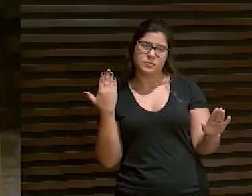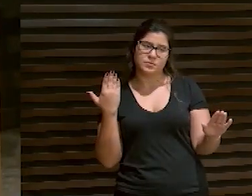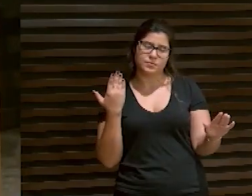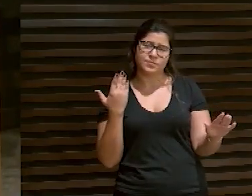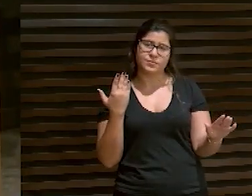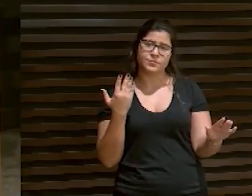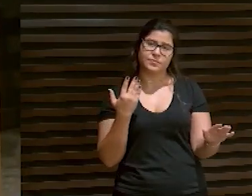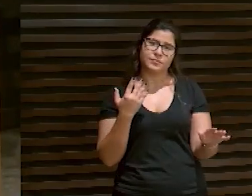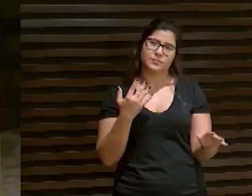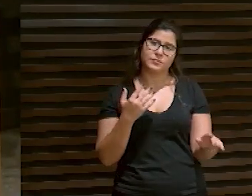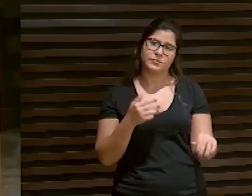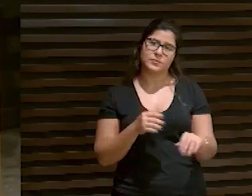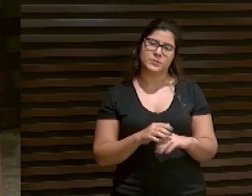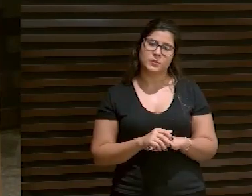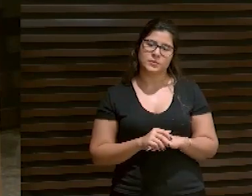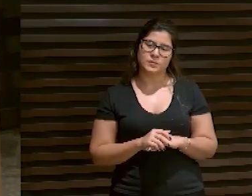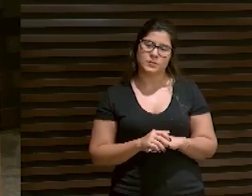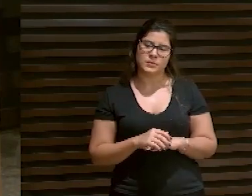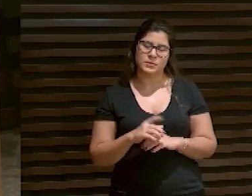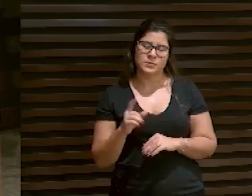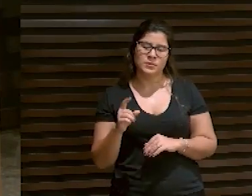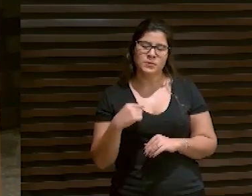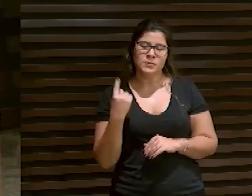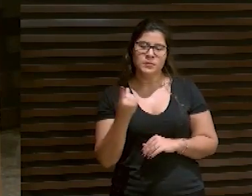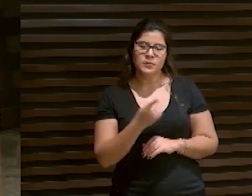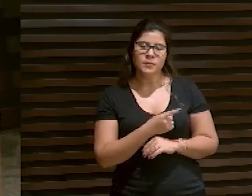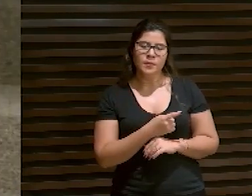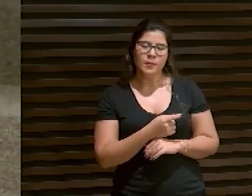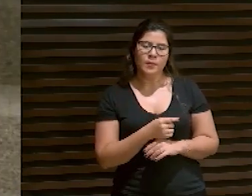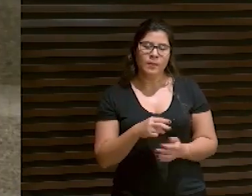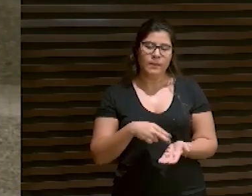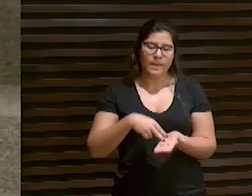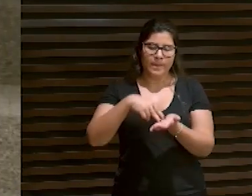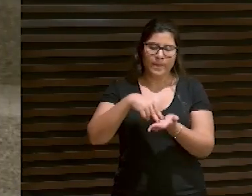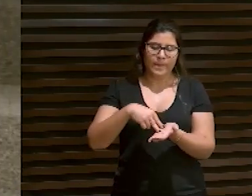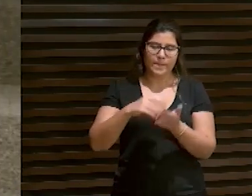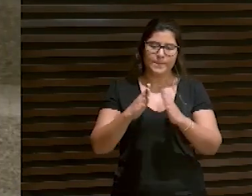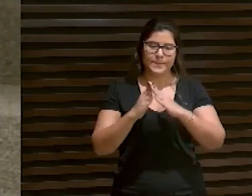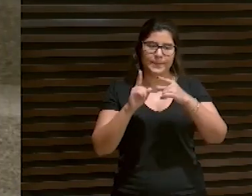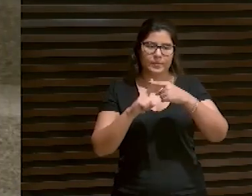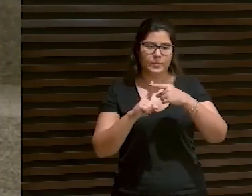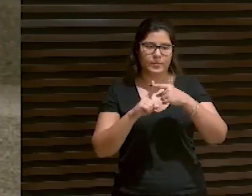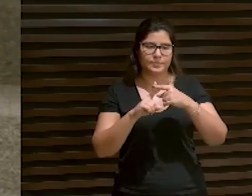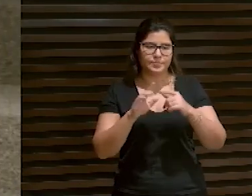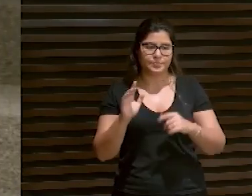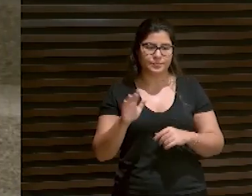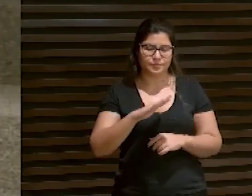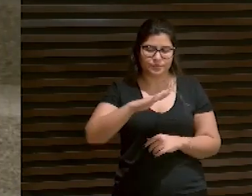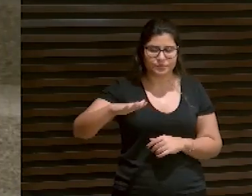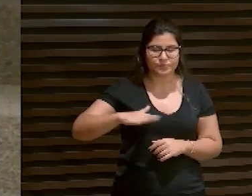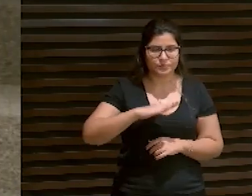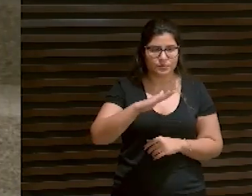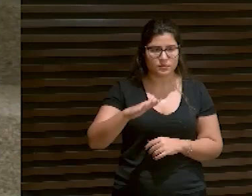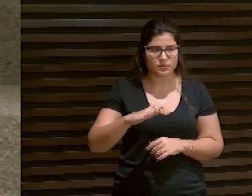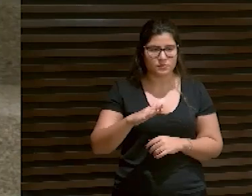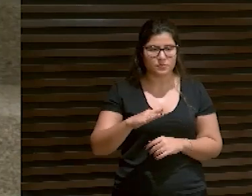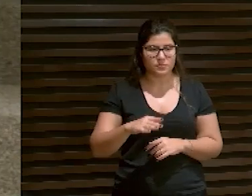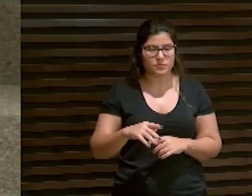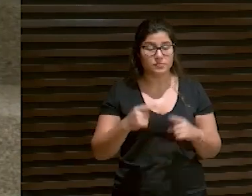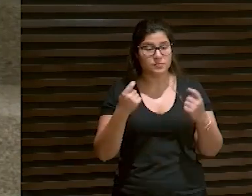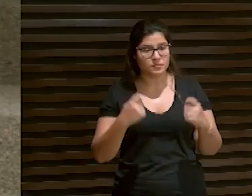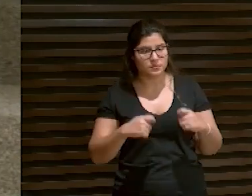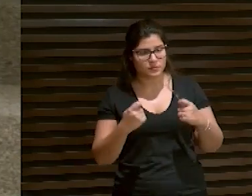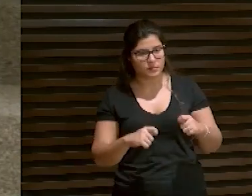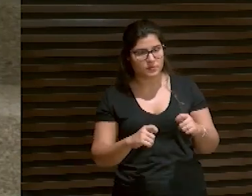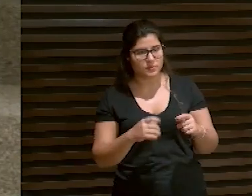porque estamos totalmente apegados à nossa comunidade local. É óbvio que temos que ter comunhão entre nós, caminhar uns com os outros,